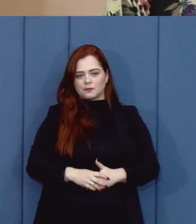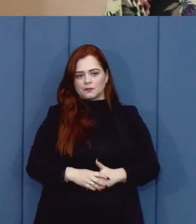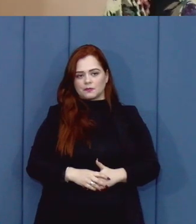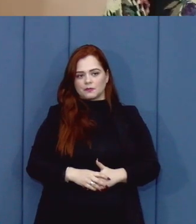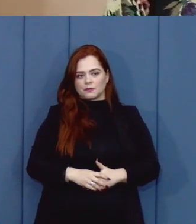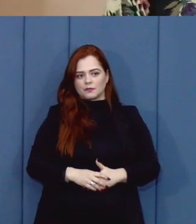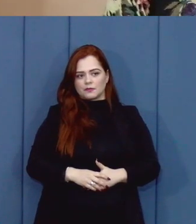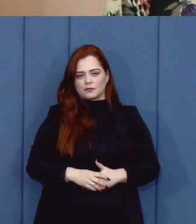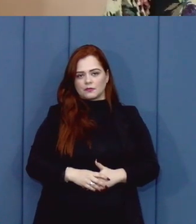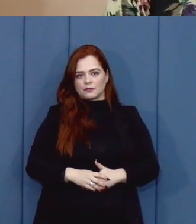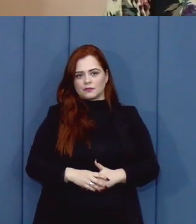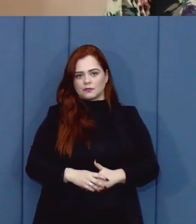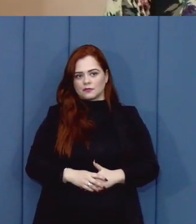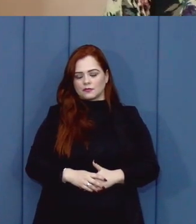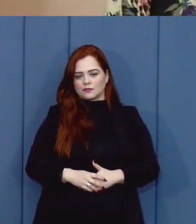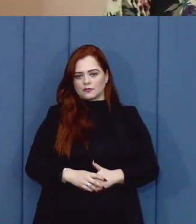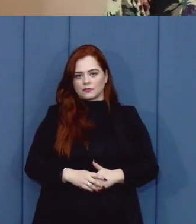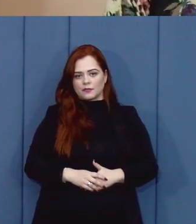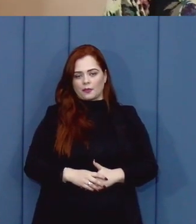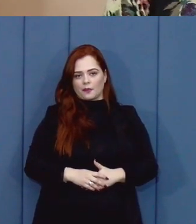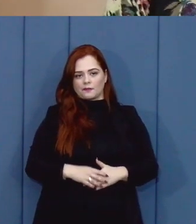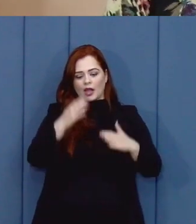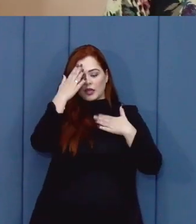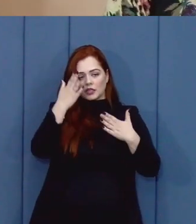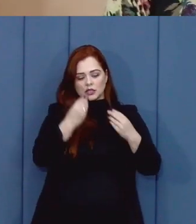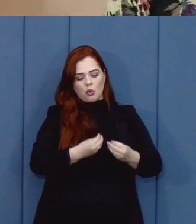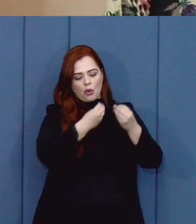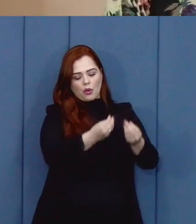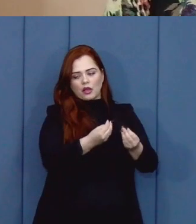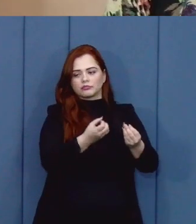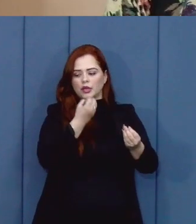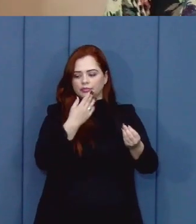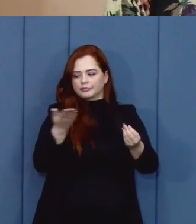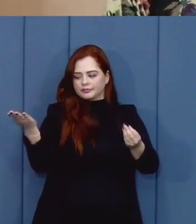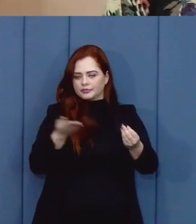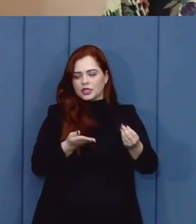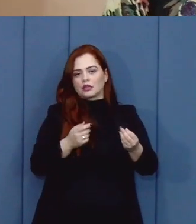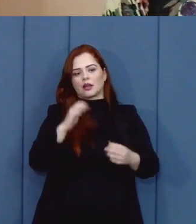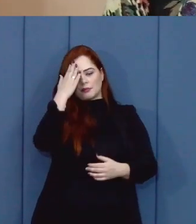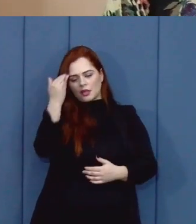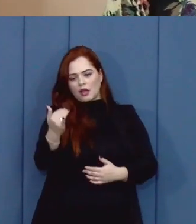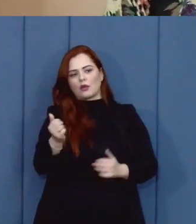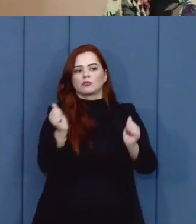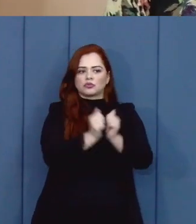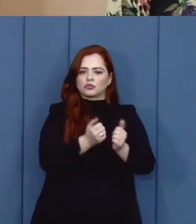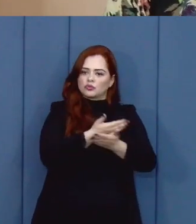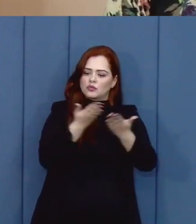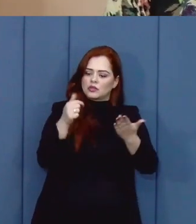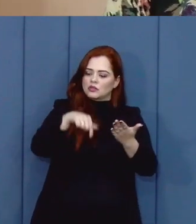dar as minhas boas-vindas e dizer da minha honra de poder participar também com todas as autoridades